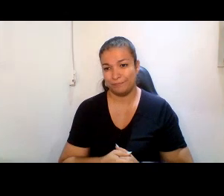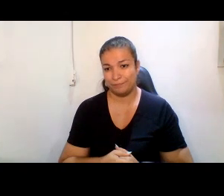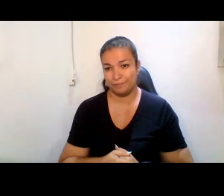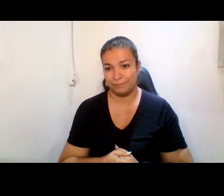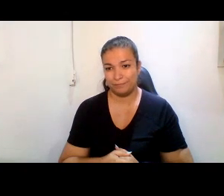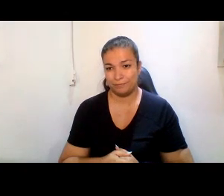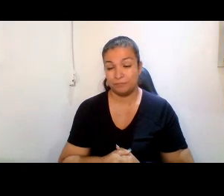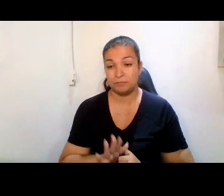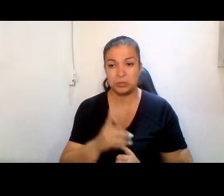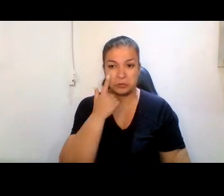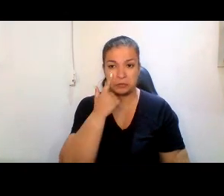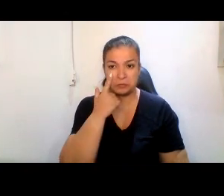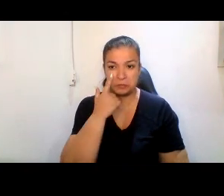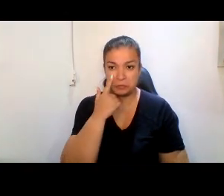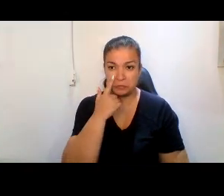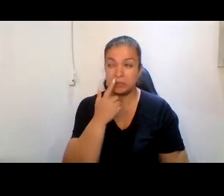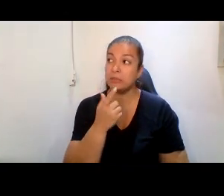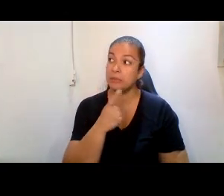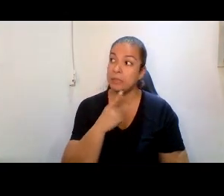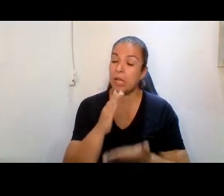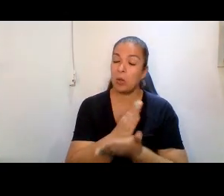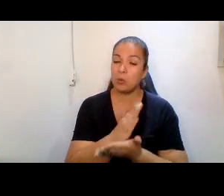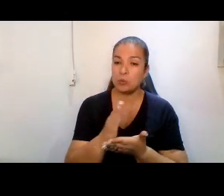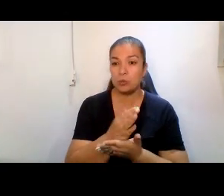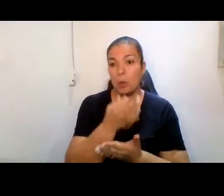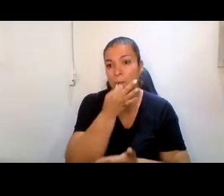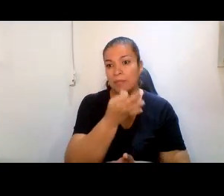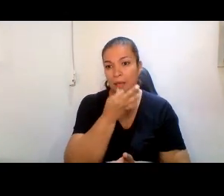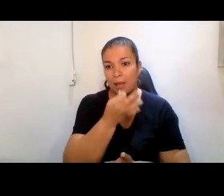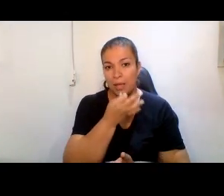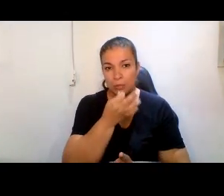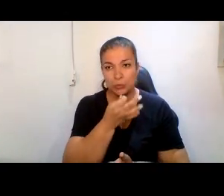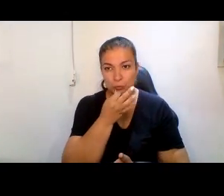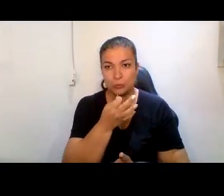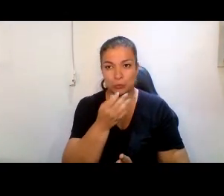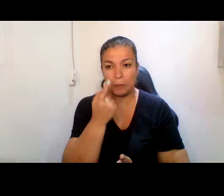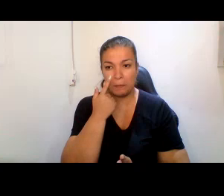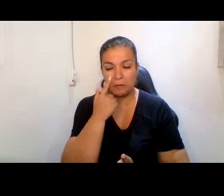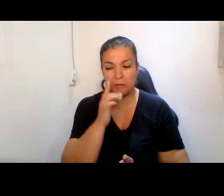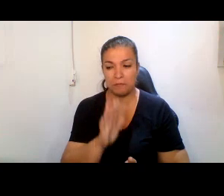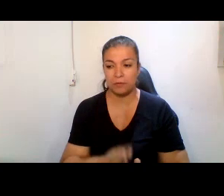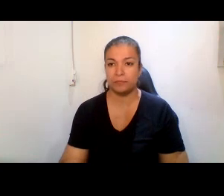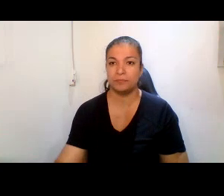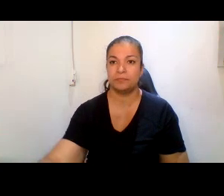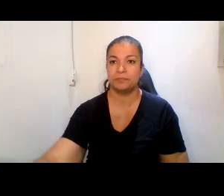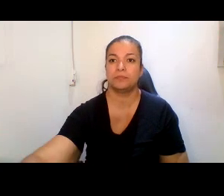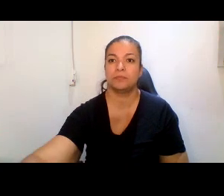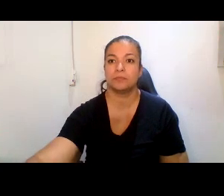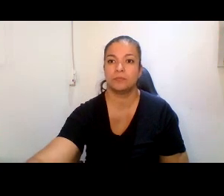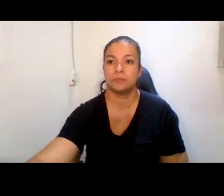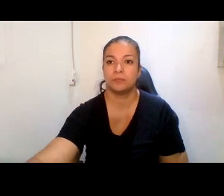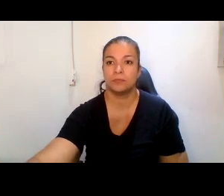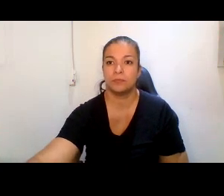Deixa eu ver aqui, tem alguns comentários que eu não estou conseguindo alcançar. Só um instante.